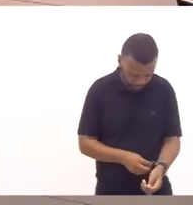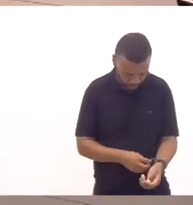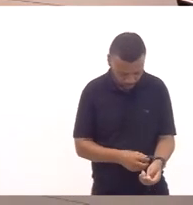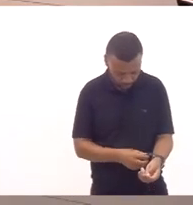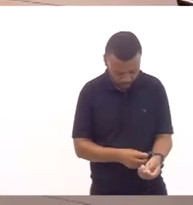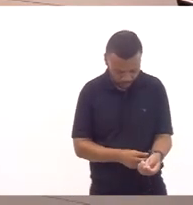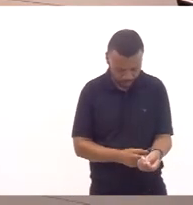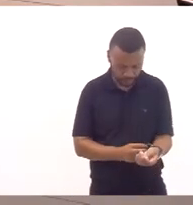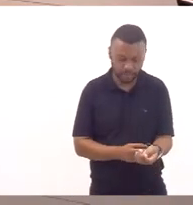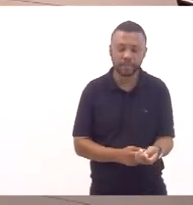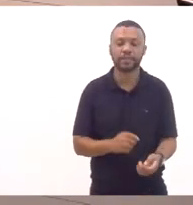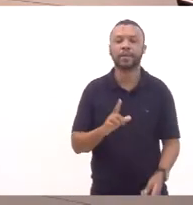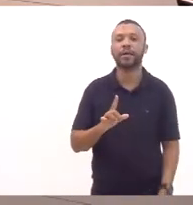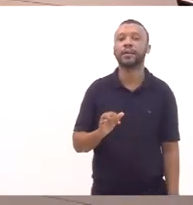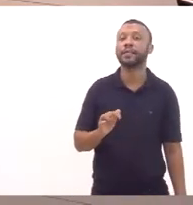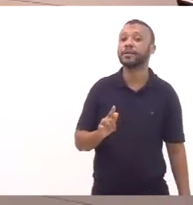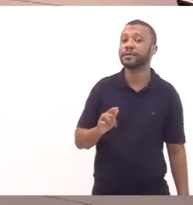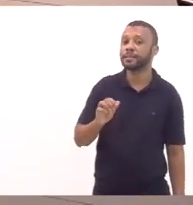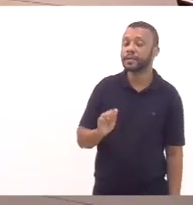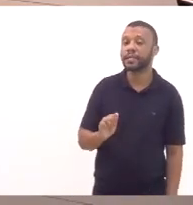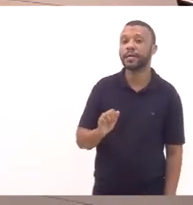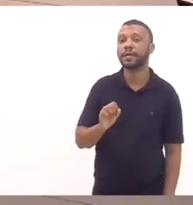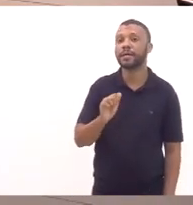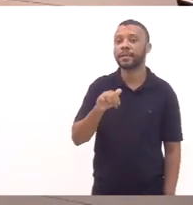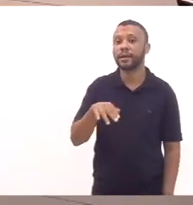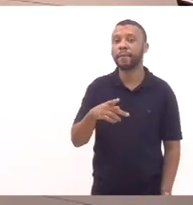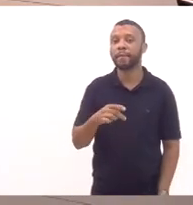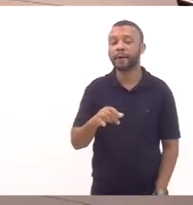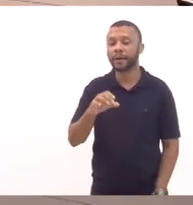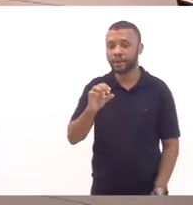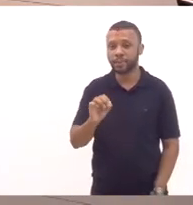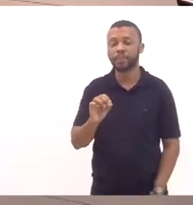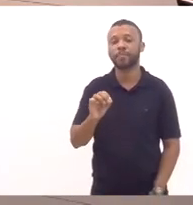Lígia Sampaio, presidente da Federação dos Contabilistas.